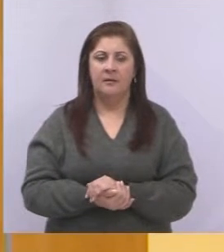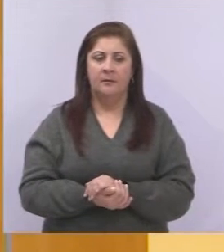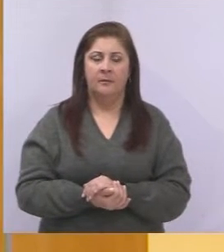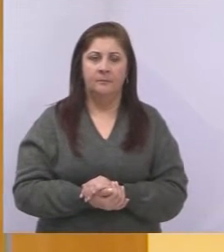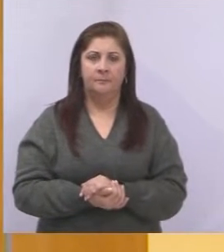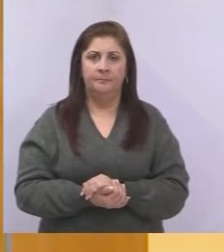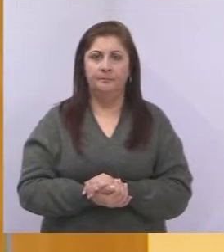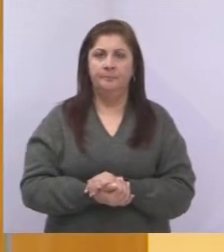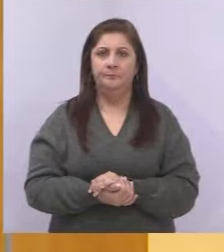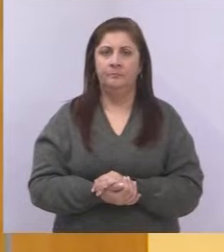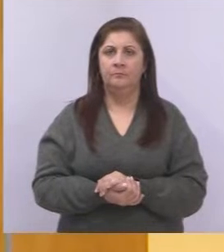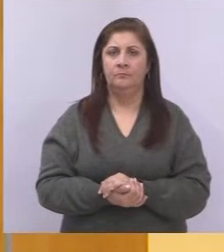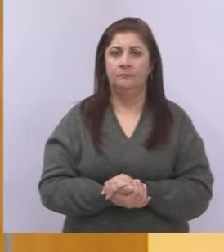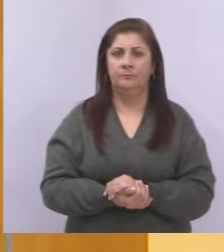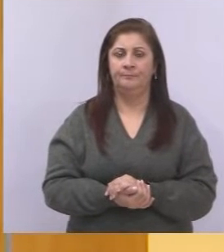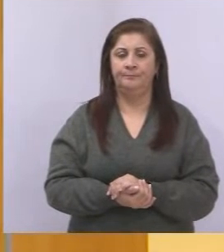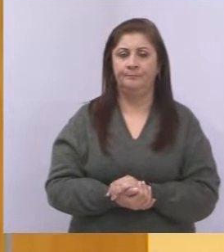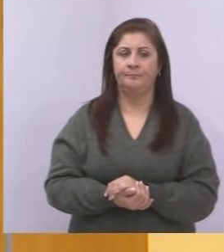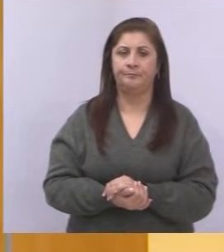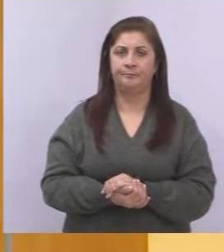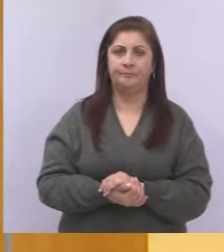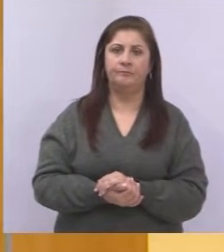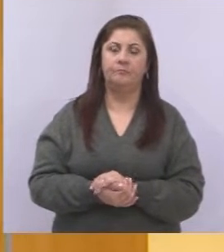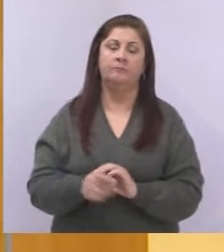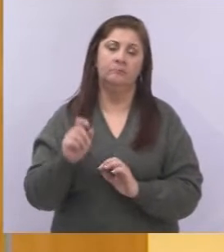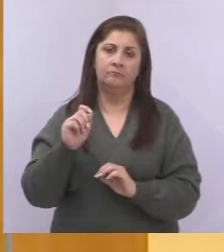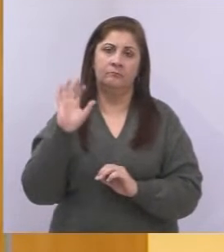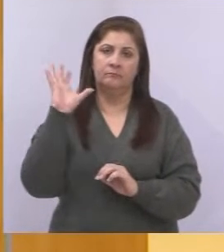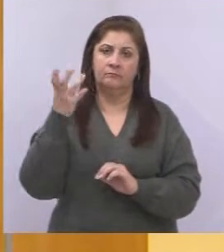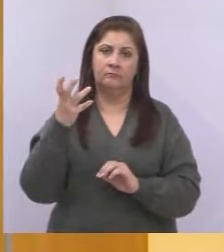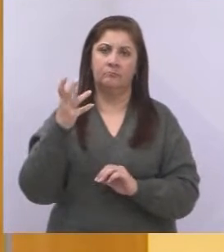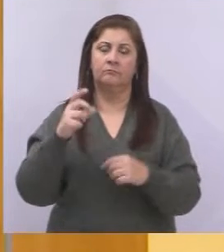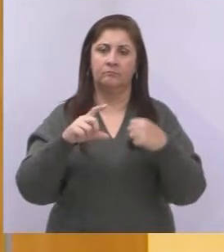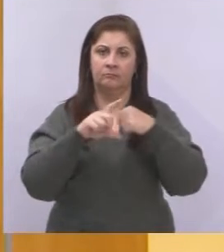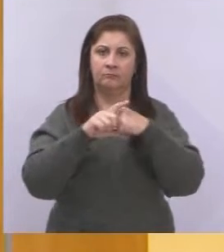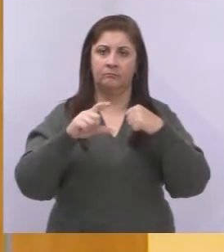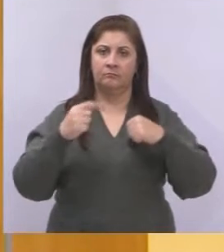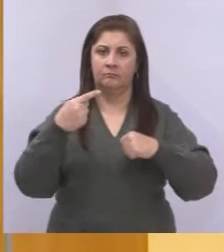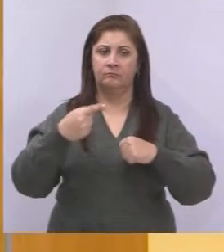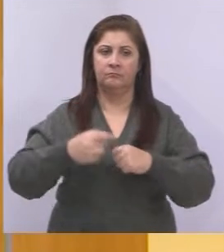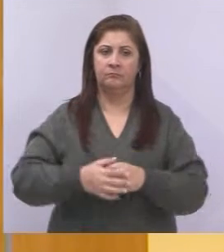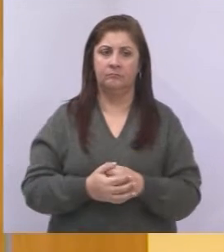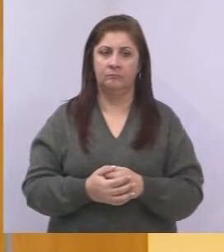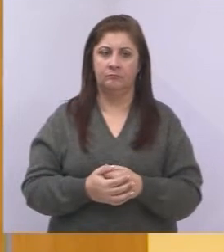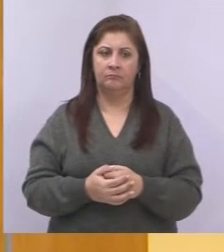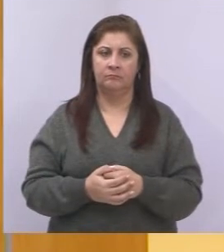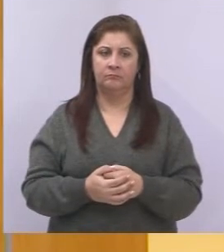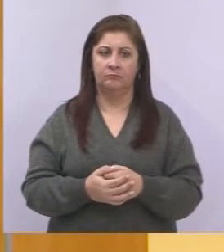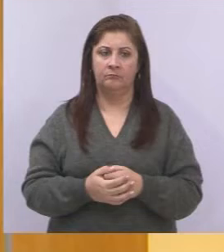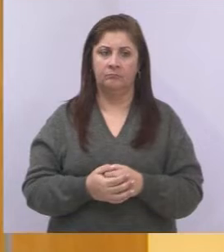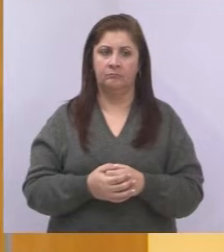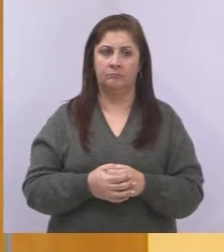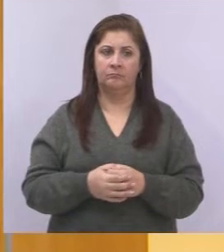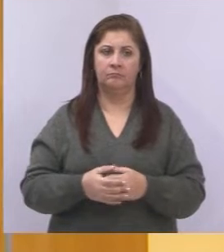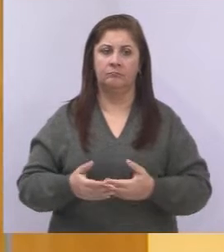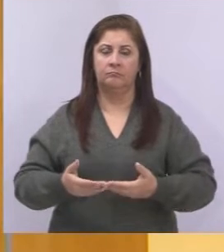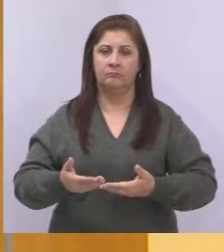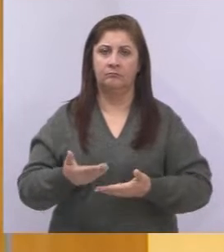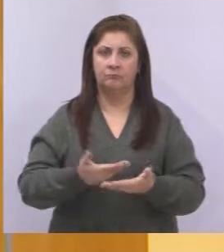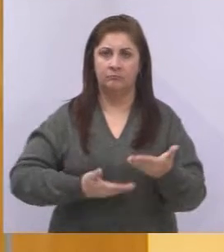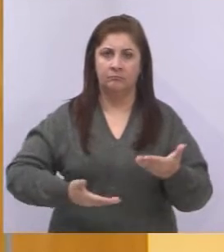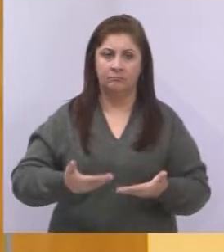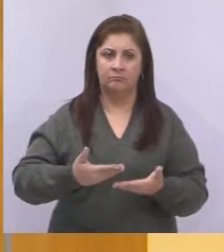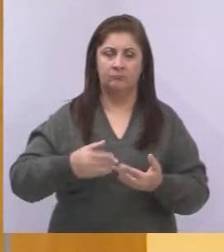sobre essa situação aqui do artigo 1, de ter tirado o atendimento de saúde, não